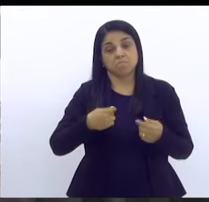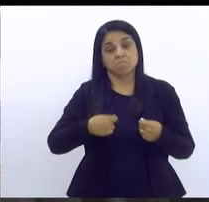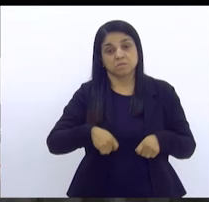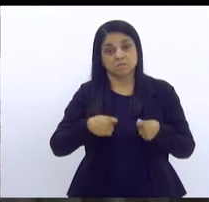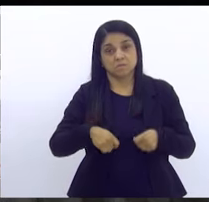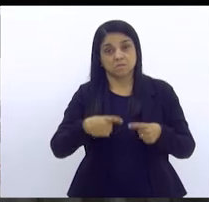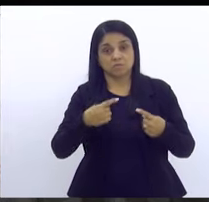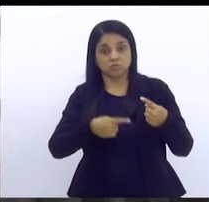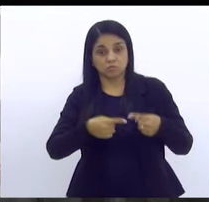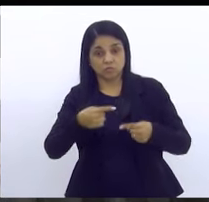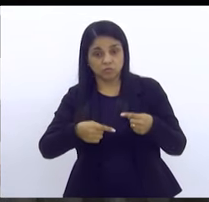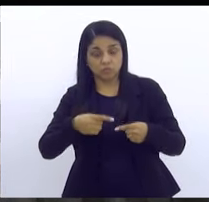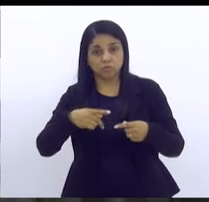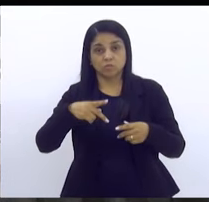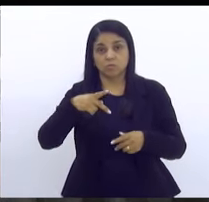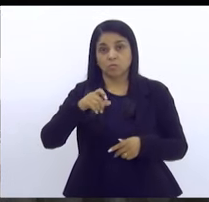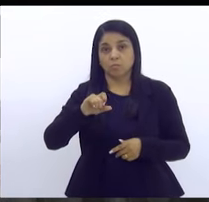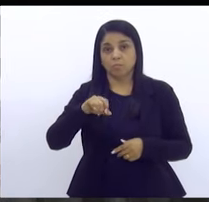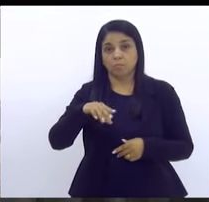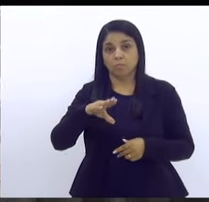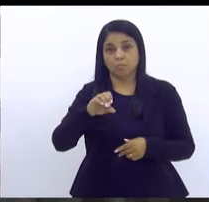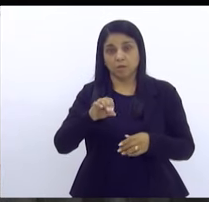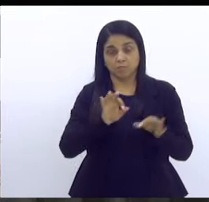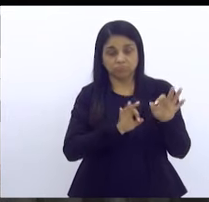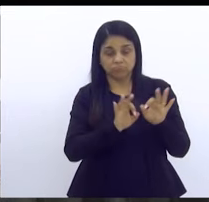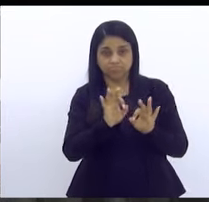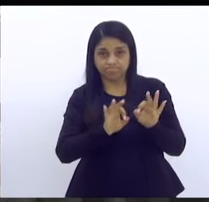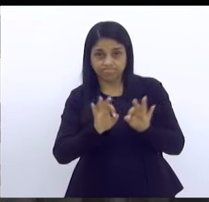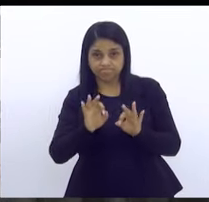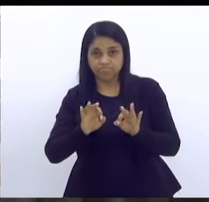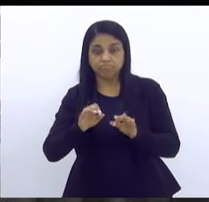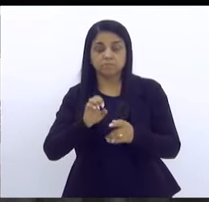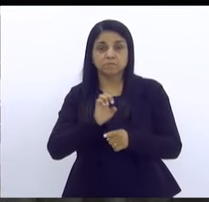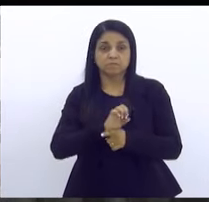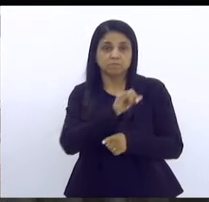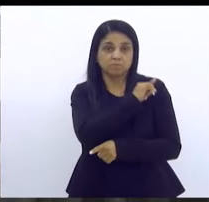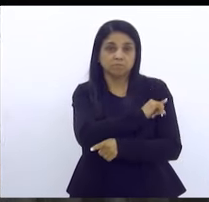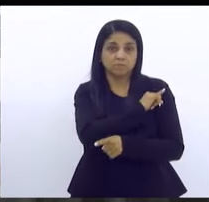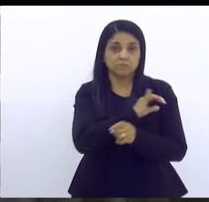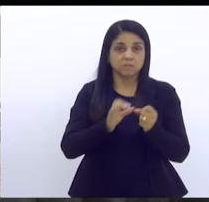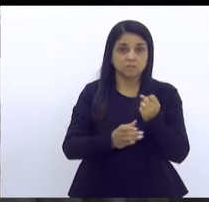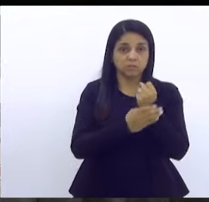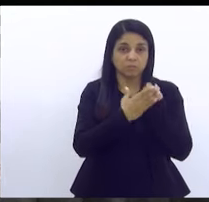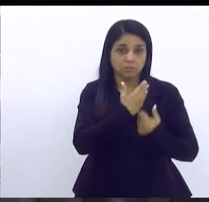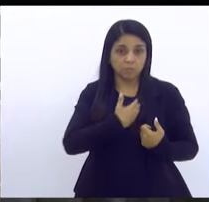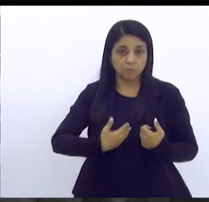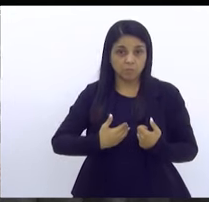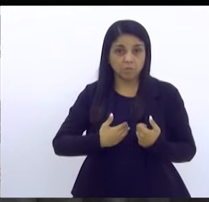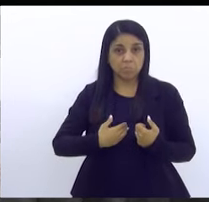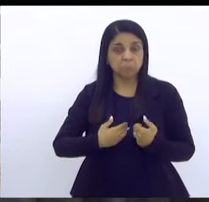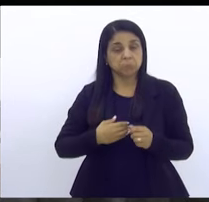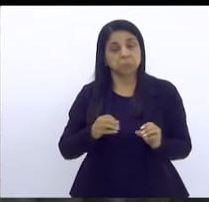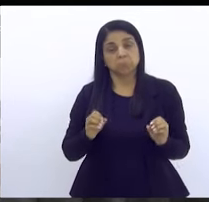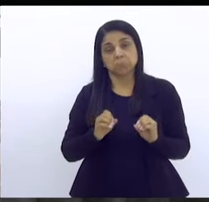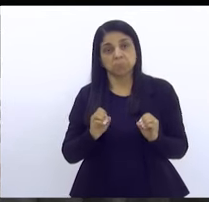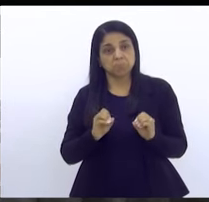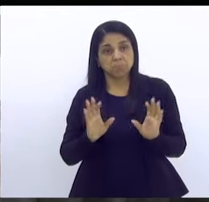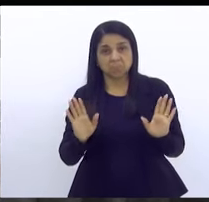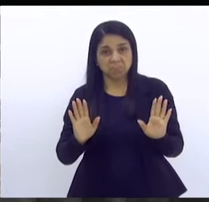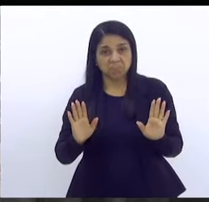necessidade de um plano estadual de segurança pública, ele também simplesmente recria